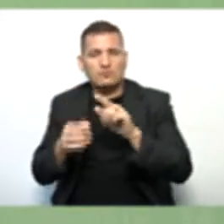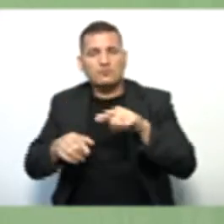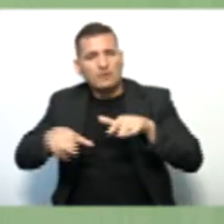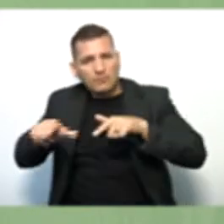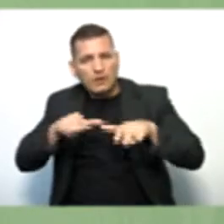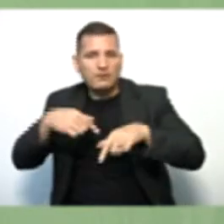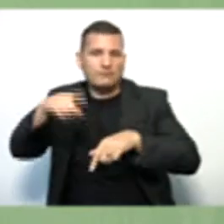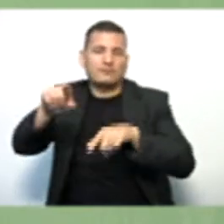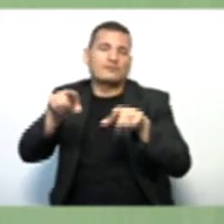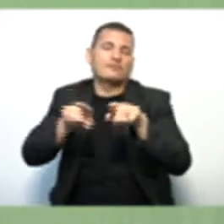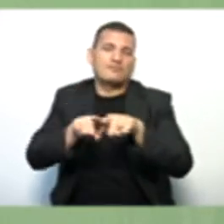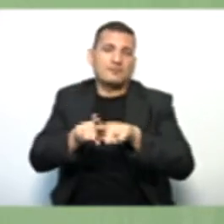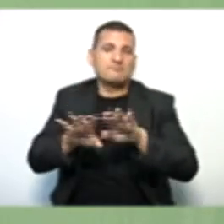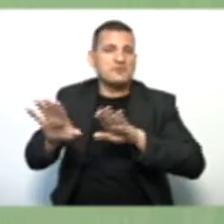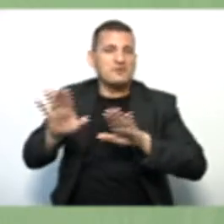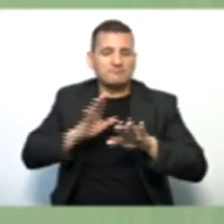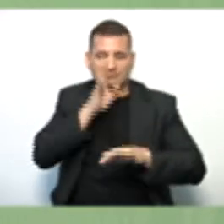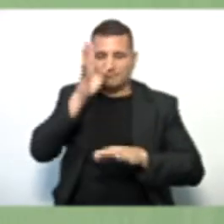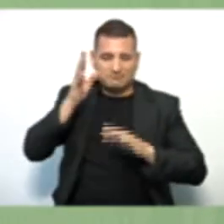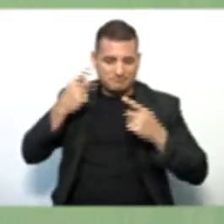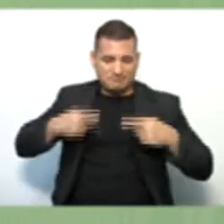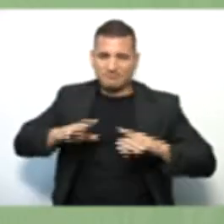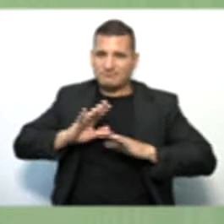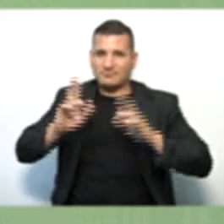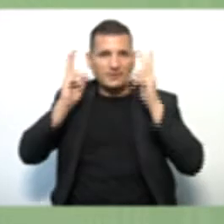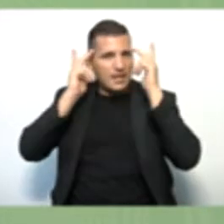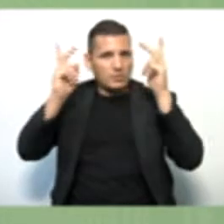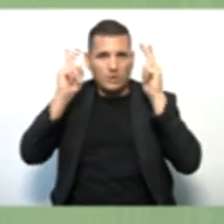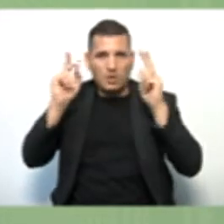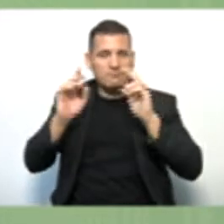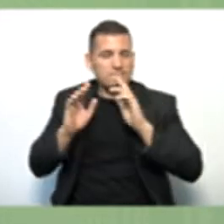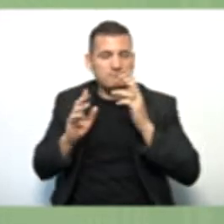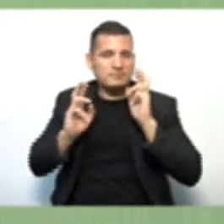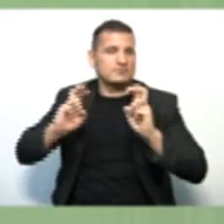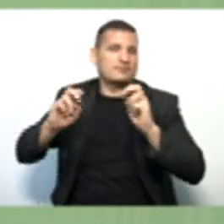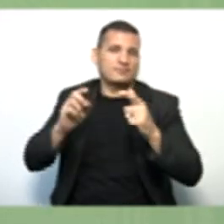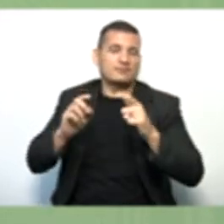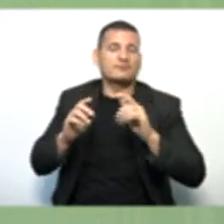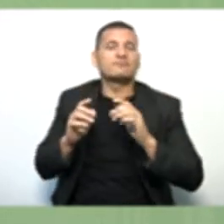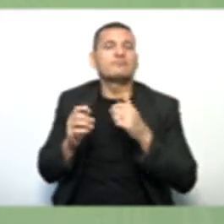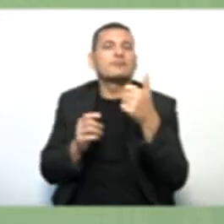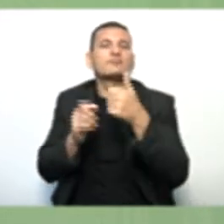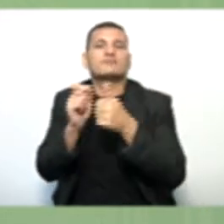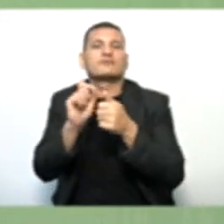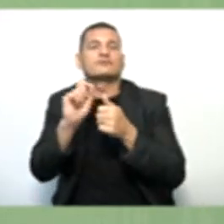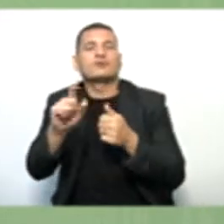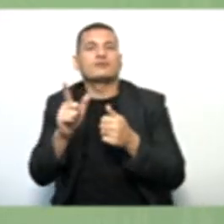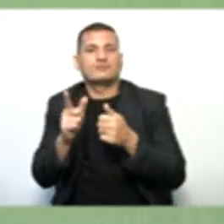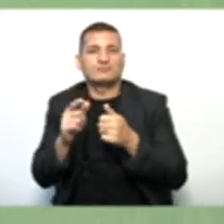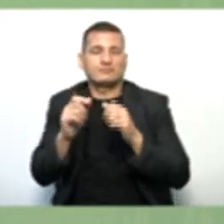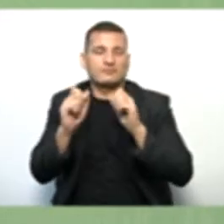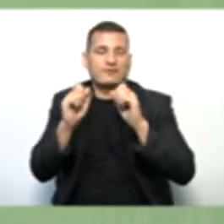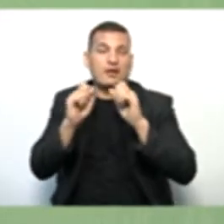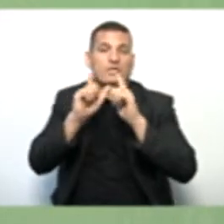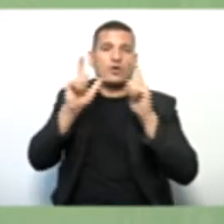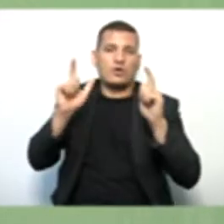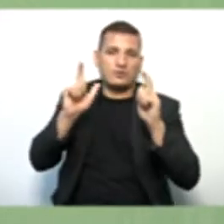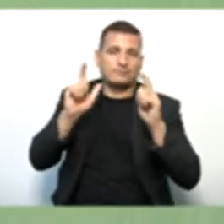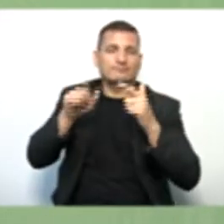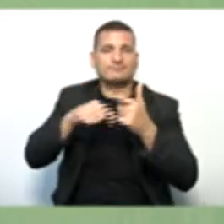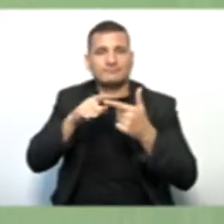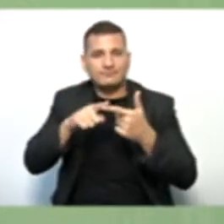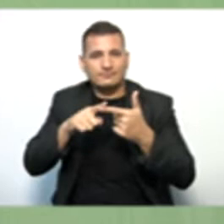faz automático e não percebe isso, tá bom? Primeiro, o que é que a gente faz? Acorda, né? Depois, tomar